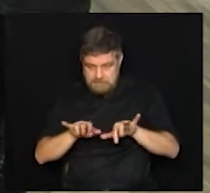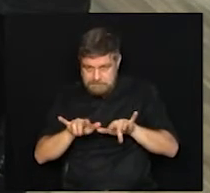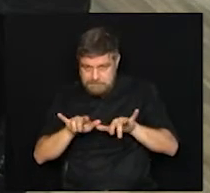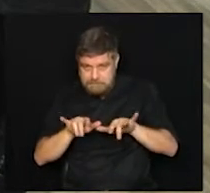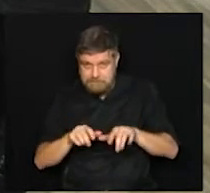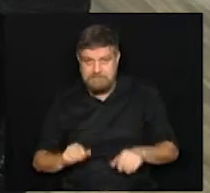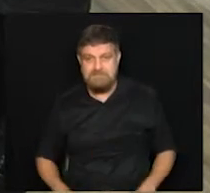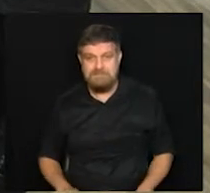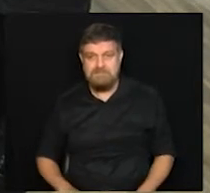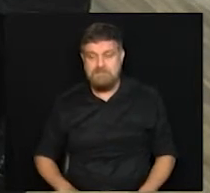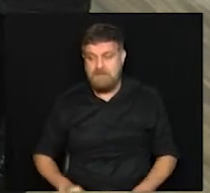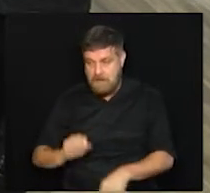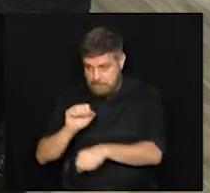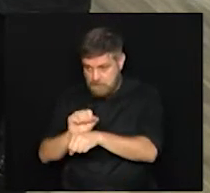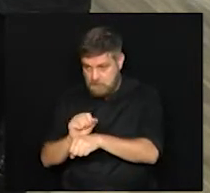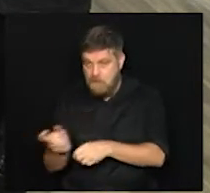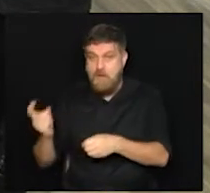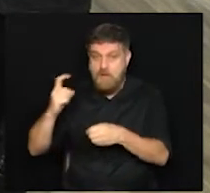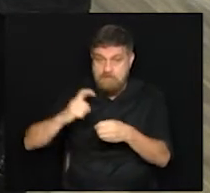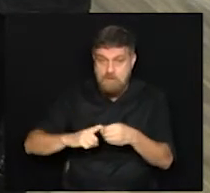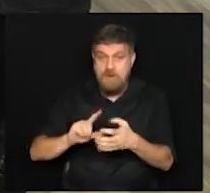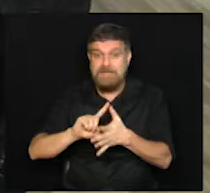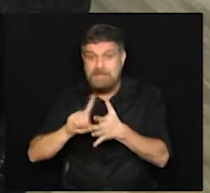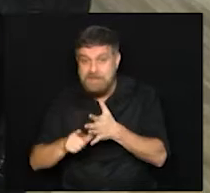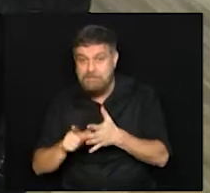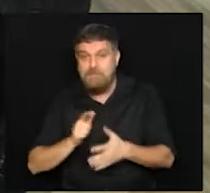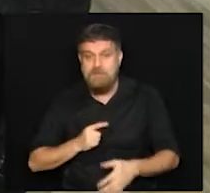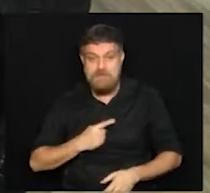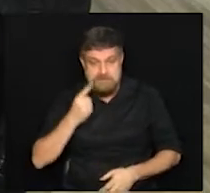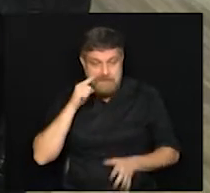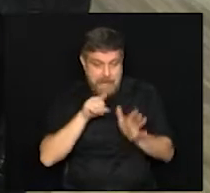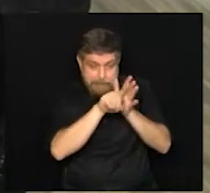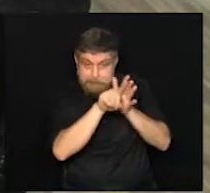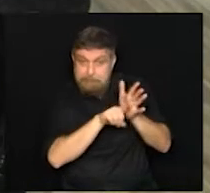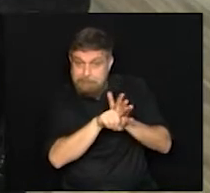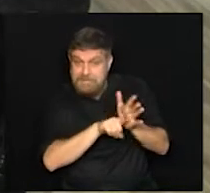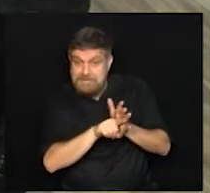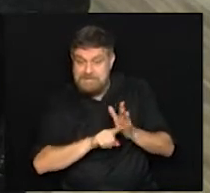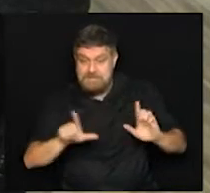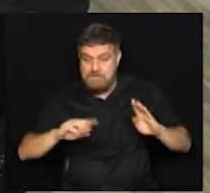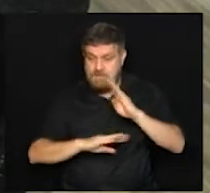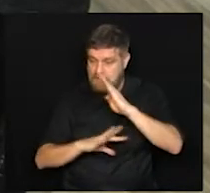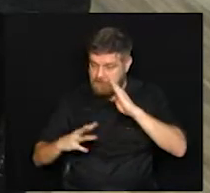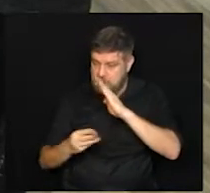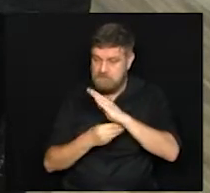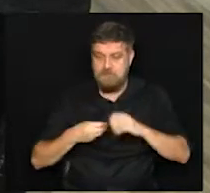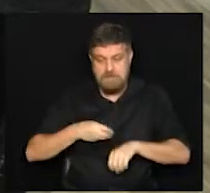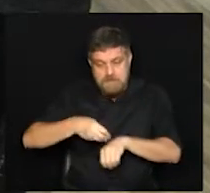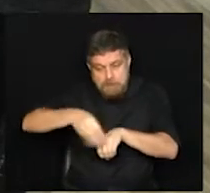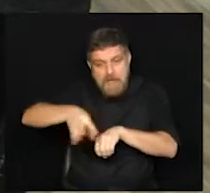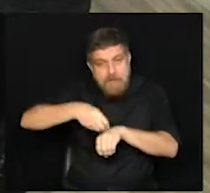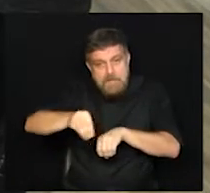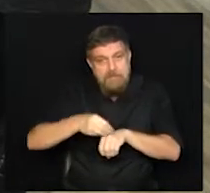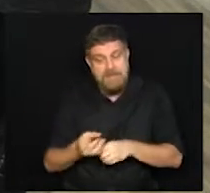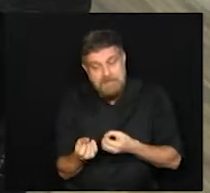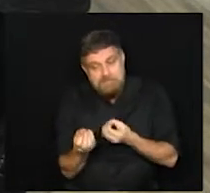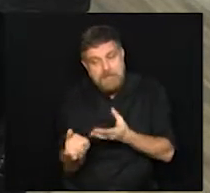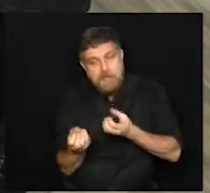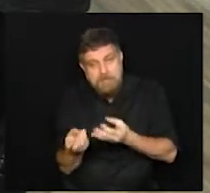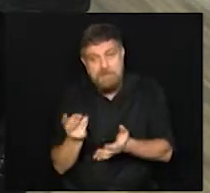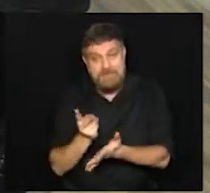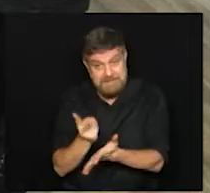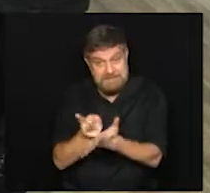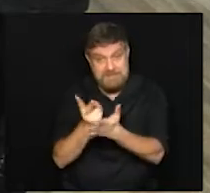doses esgotadas, volte daqui a pouco, atualize, fique atento ao Câmara Total, que nós sempre estamos informando aqui